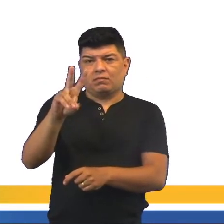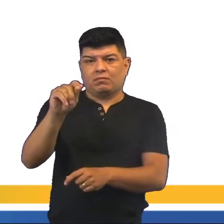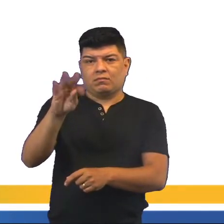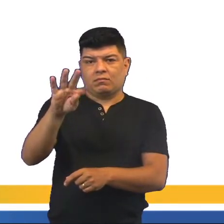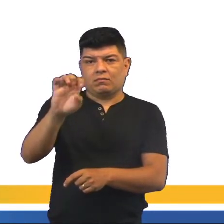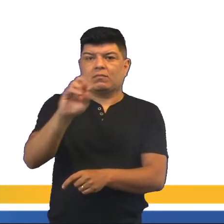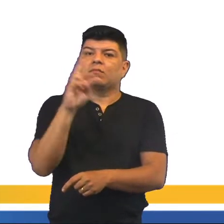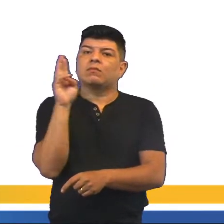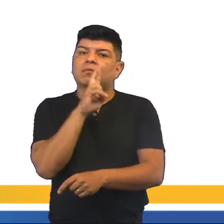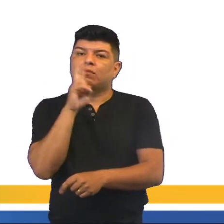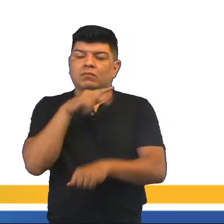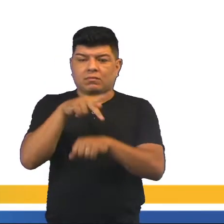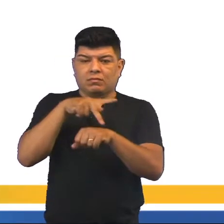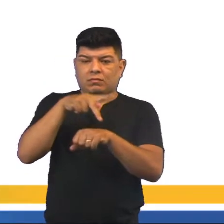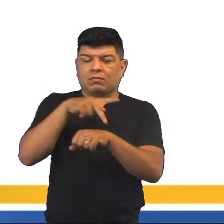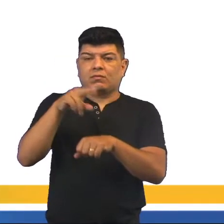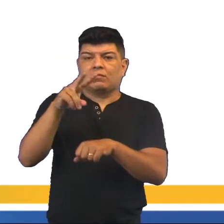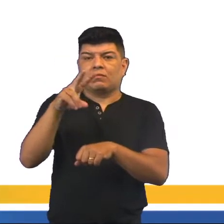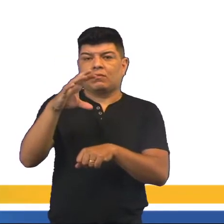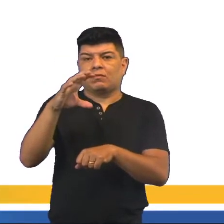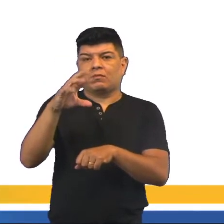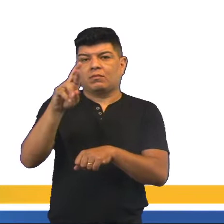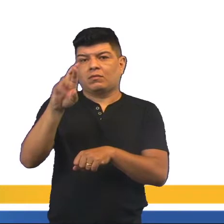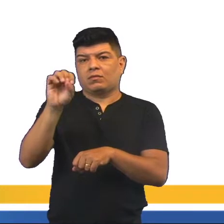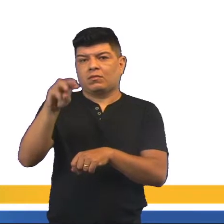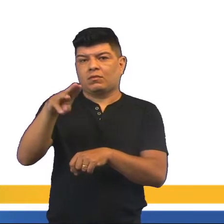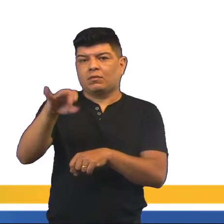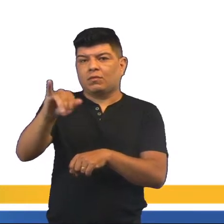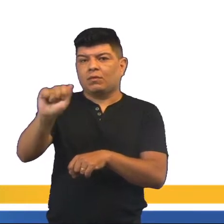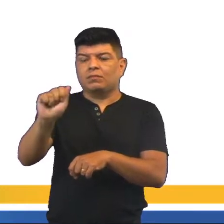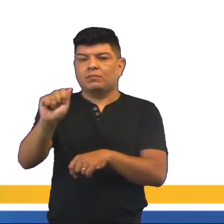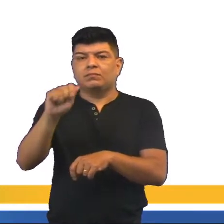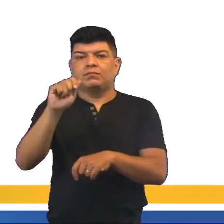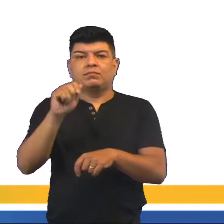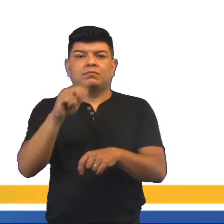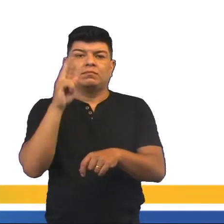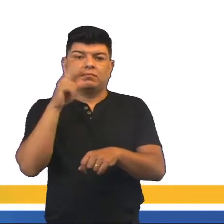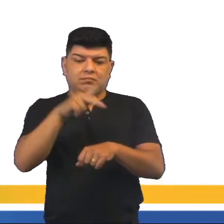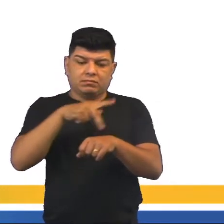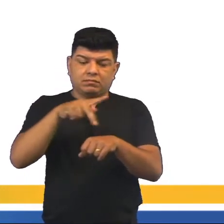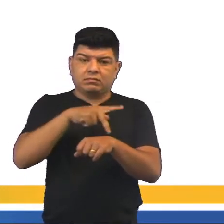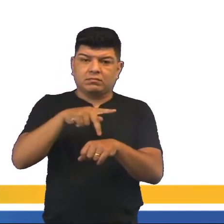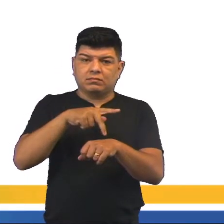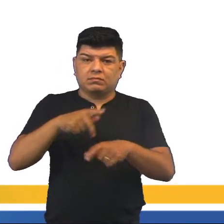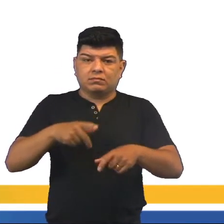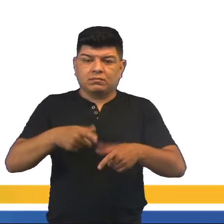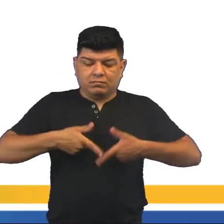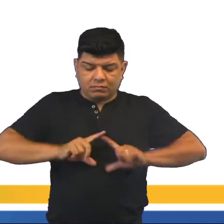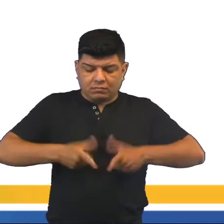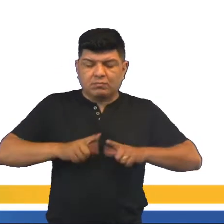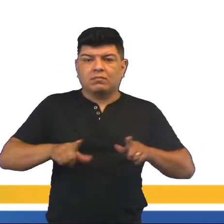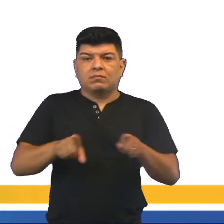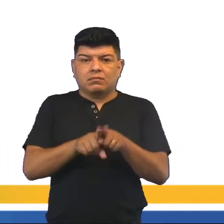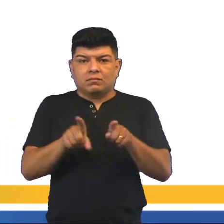Em Ora, Romênia, Moldova e Israel, né? Ouro, na Bulgária.